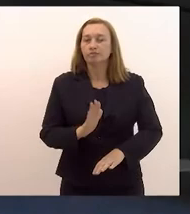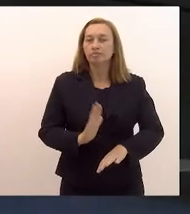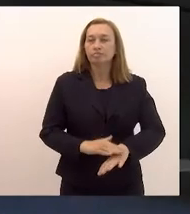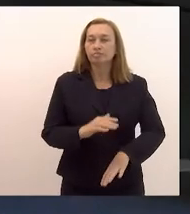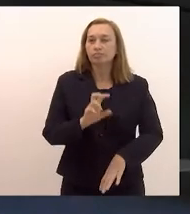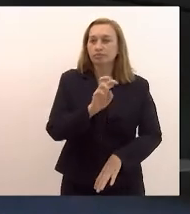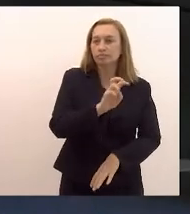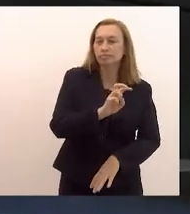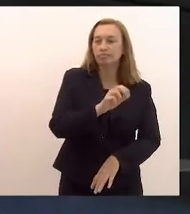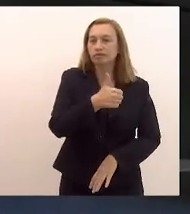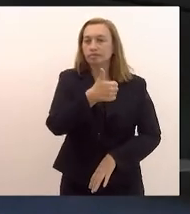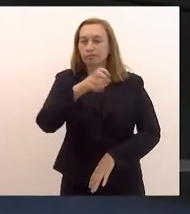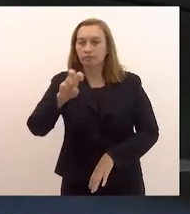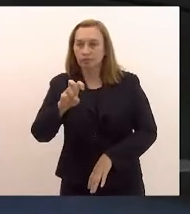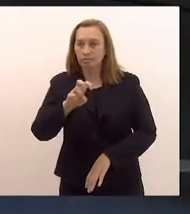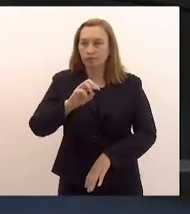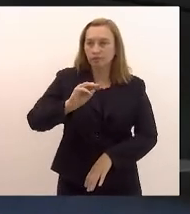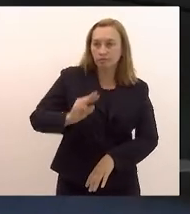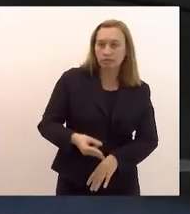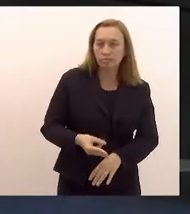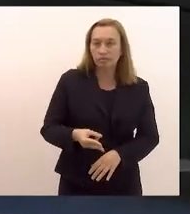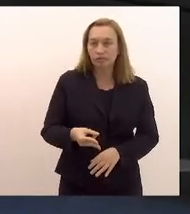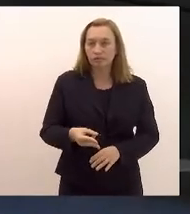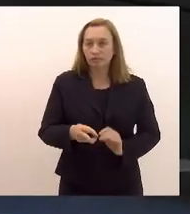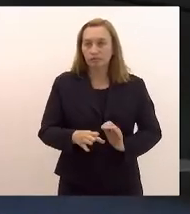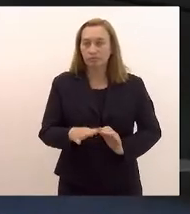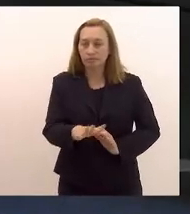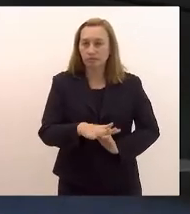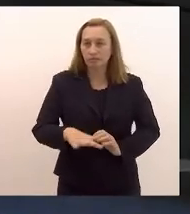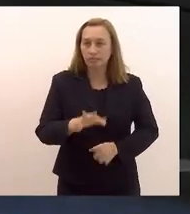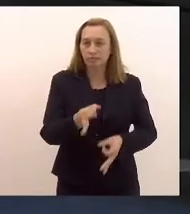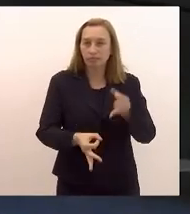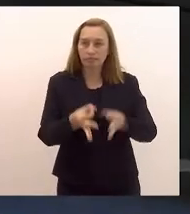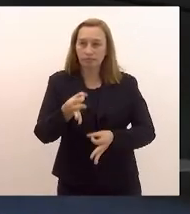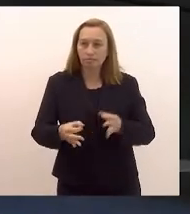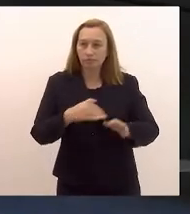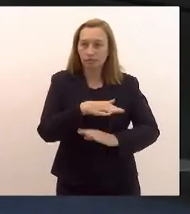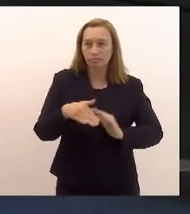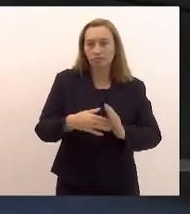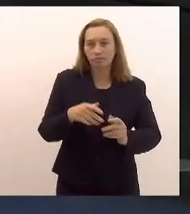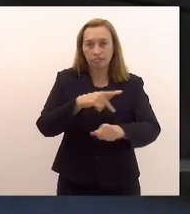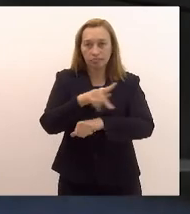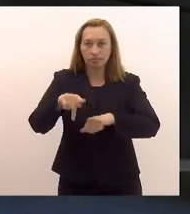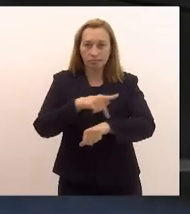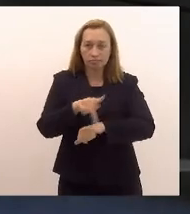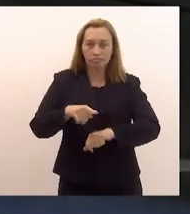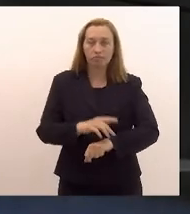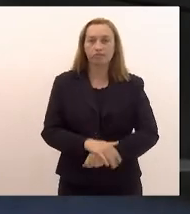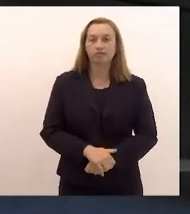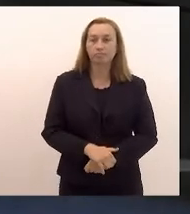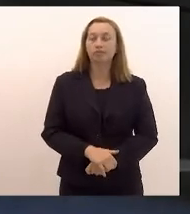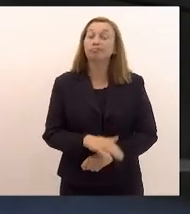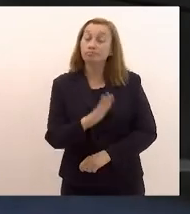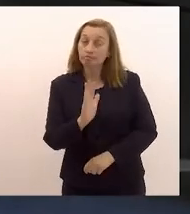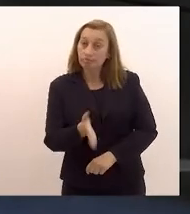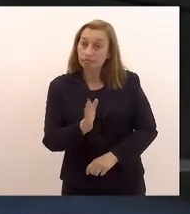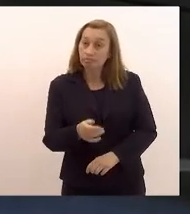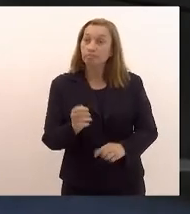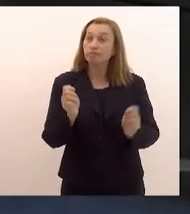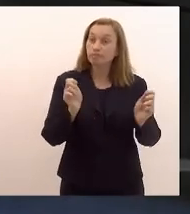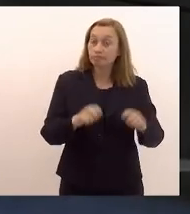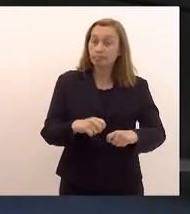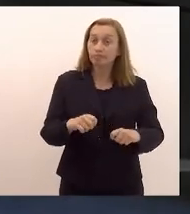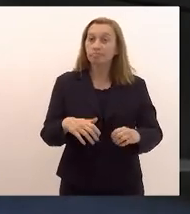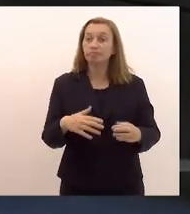15 milhões de atendimentos jurídicos em todo o país nesse contexto já é possível